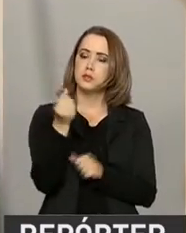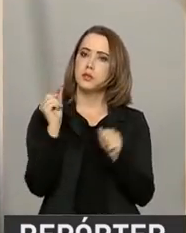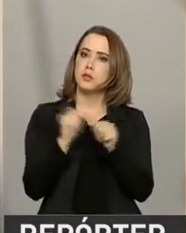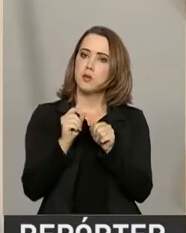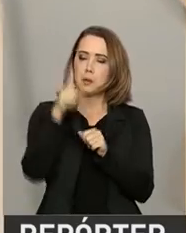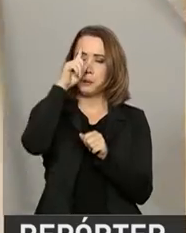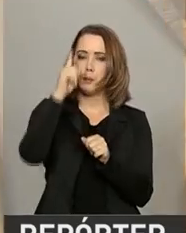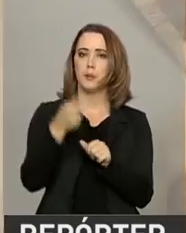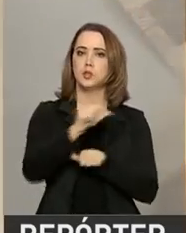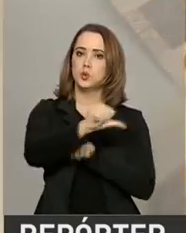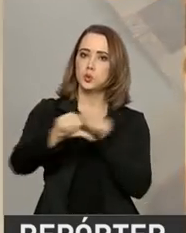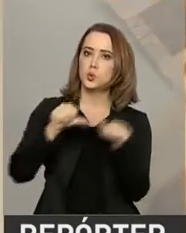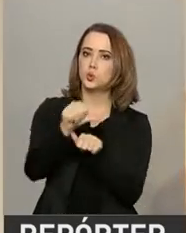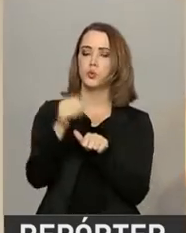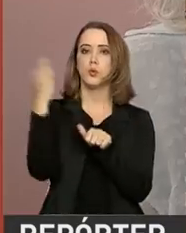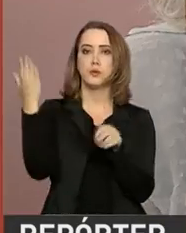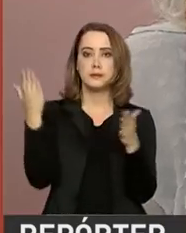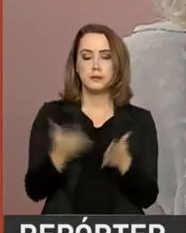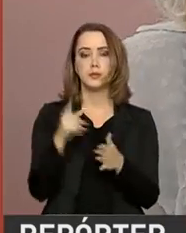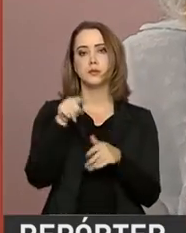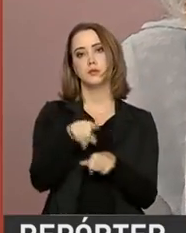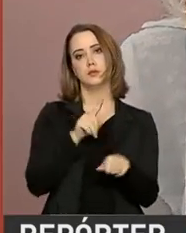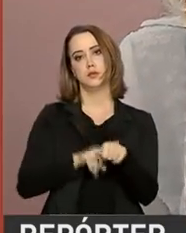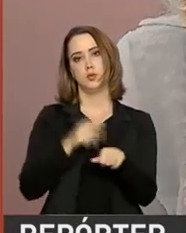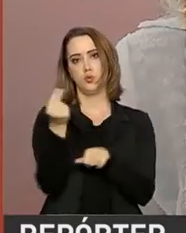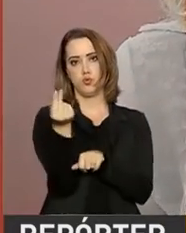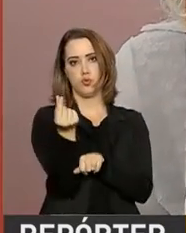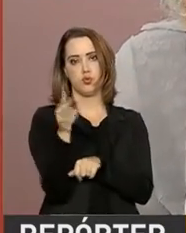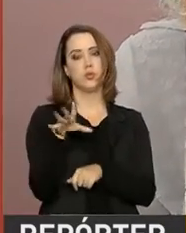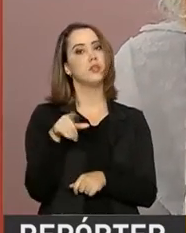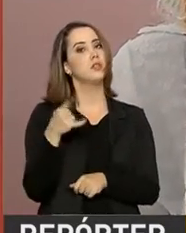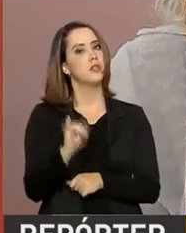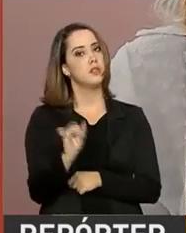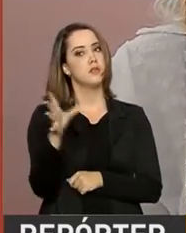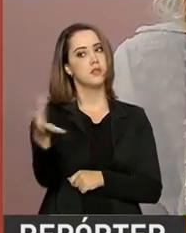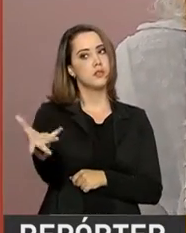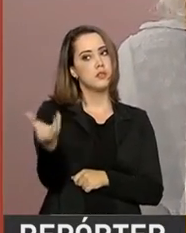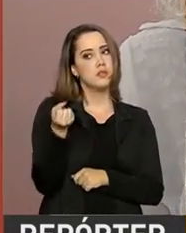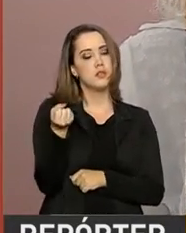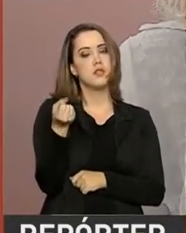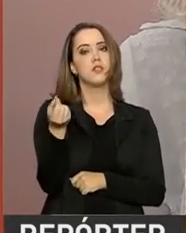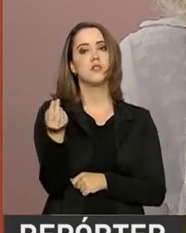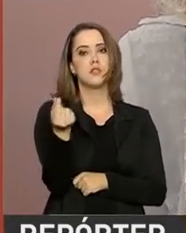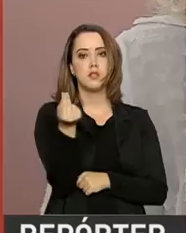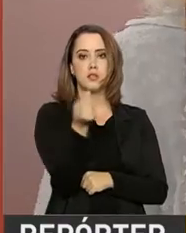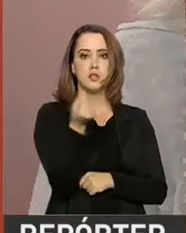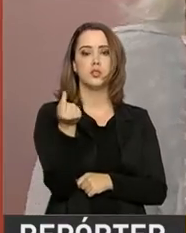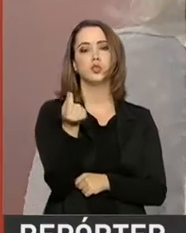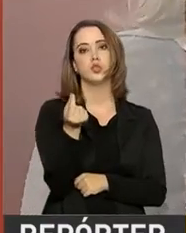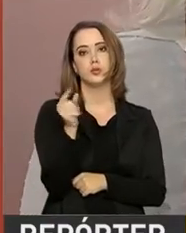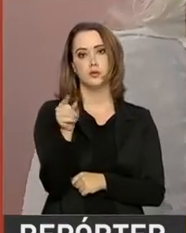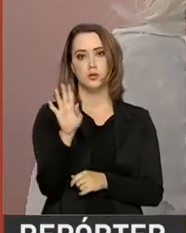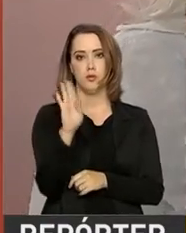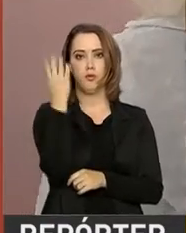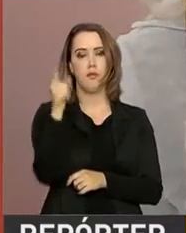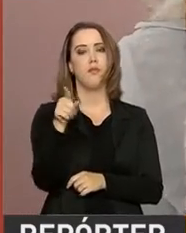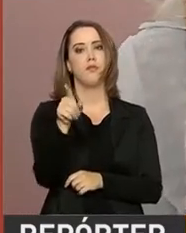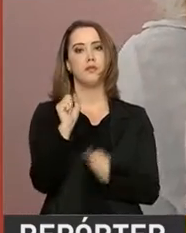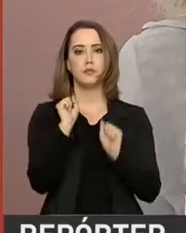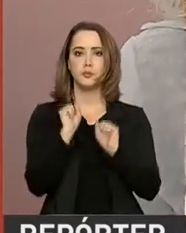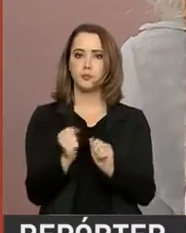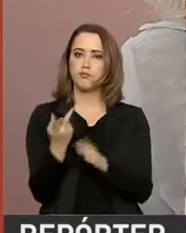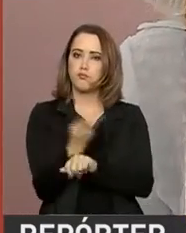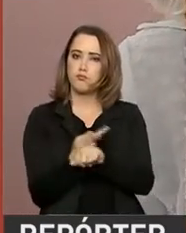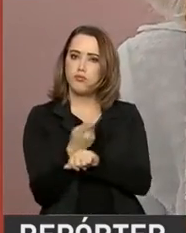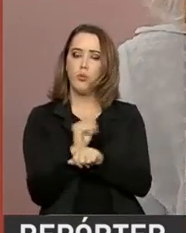imediata da cédula falsificada quem sacar uma cédula suspeita na boca do caixa ou em terminais eletrônicos como este deve